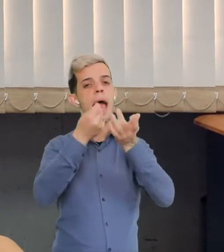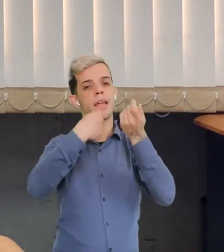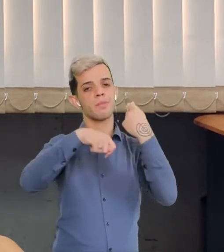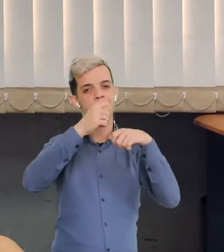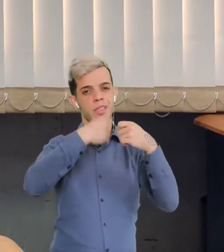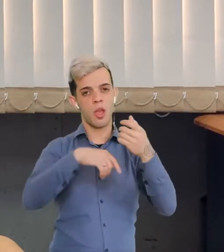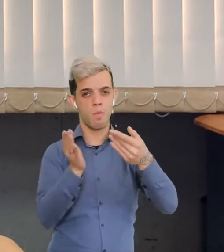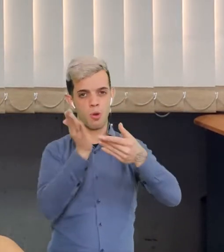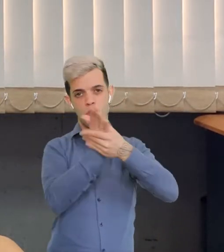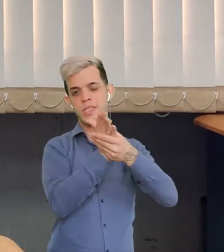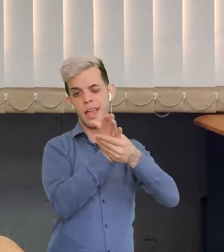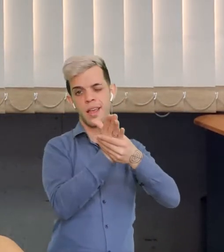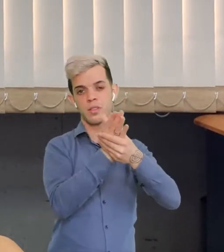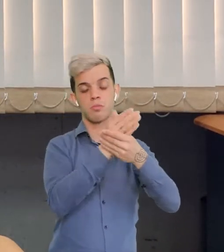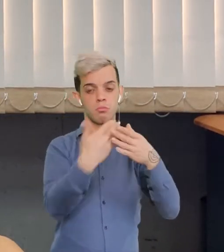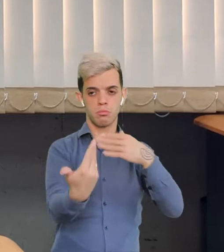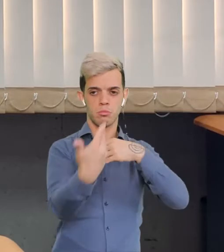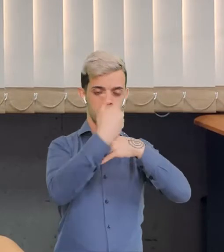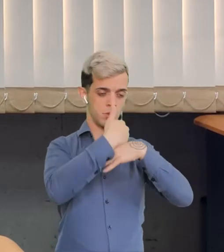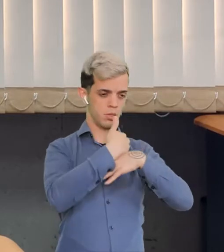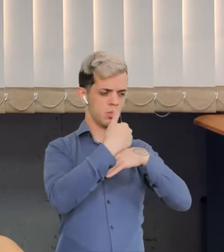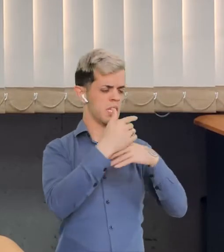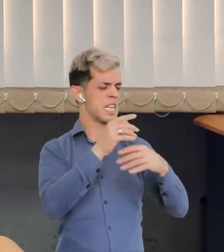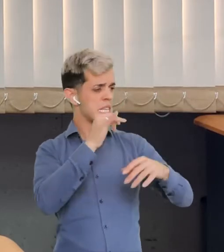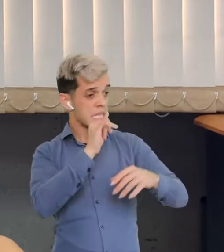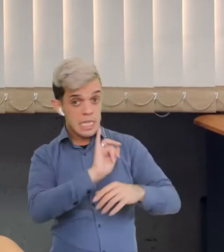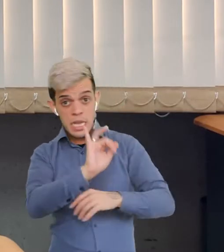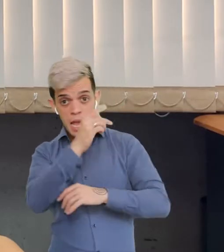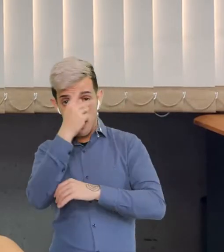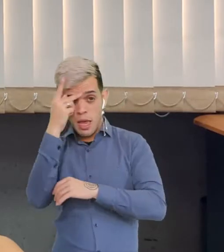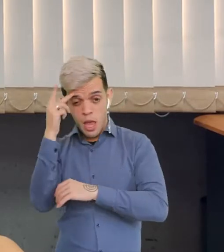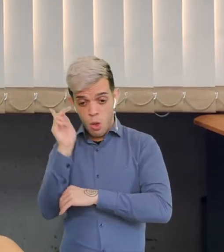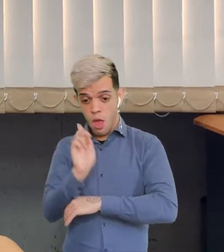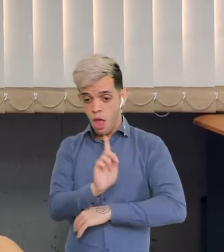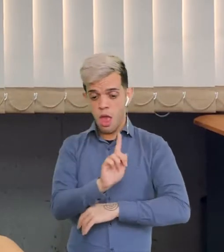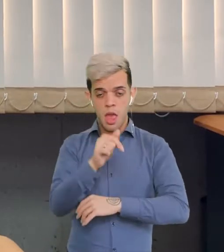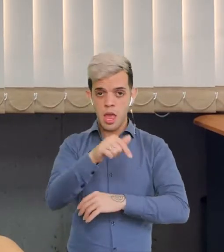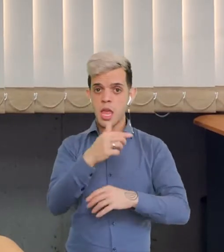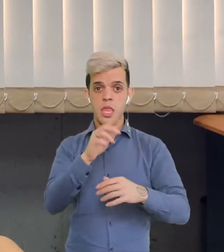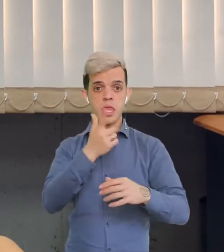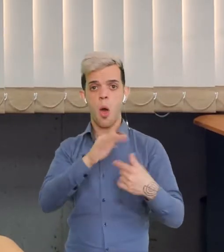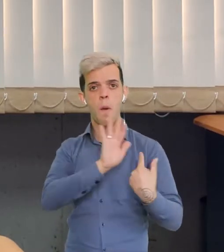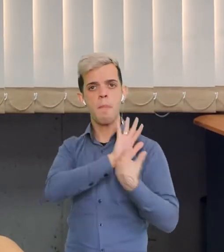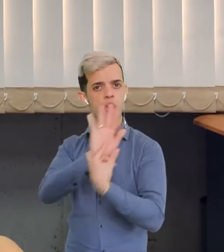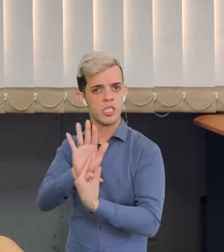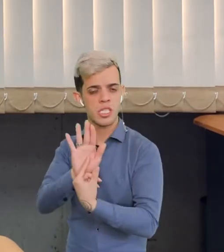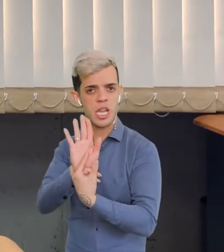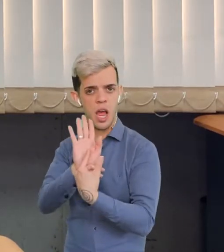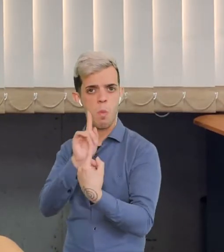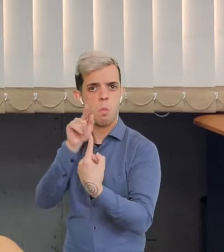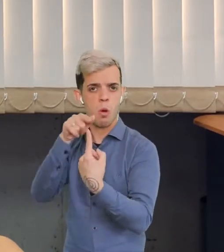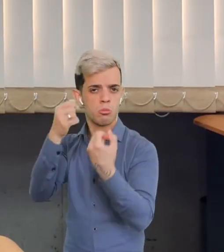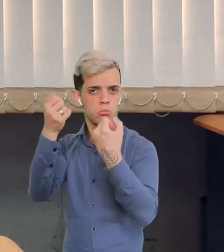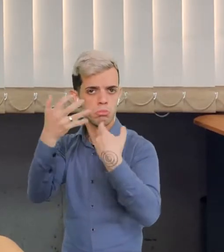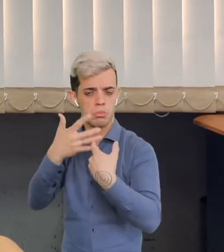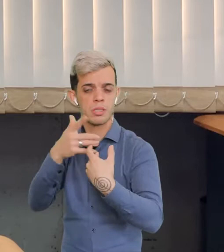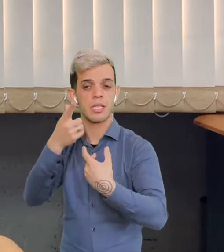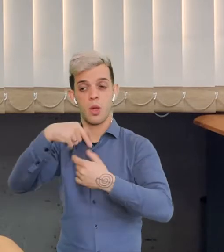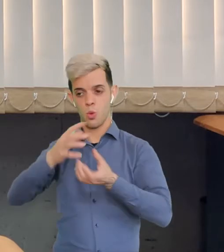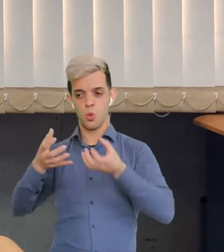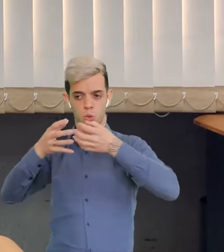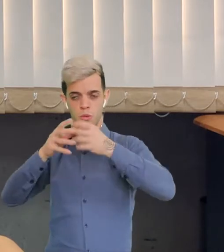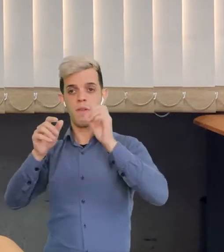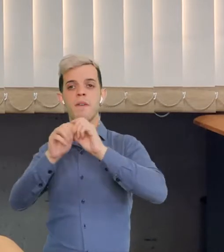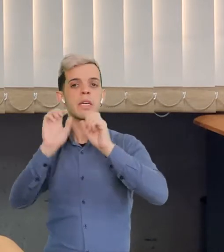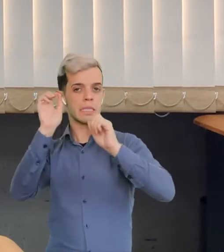administrativo que vai chegar até a nossa equipe. Se o autuado não apresentar a defesa, a nossa